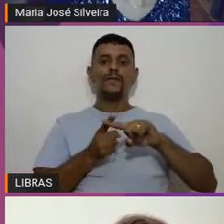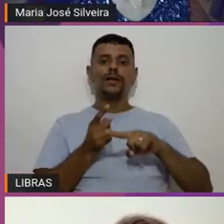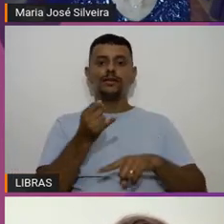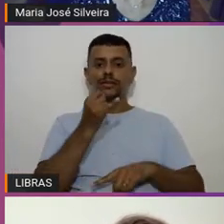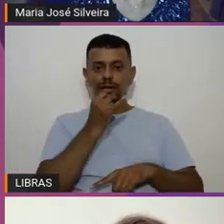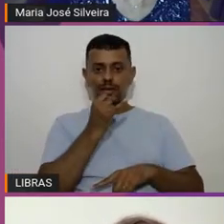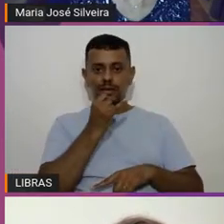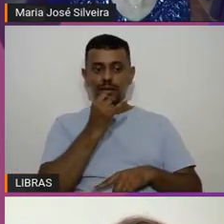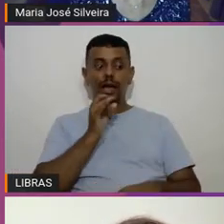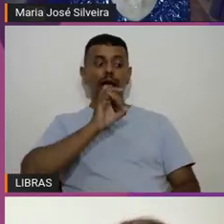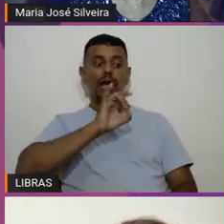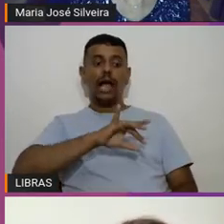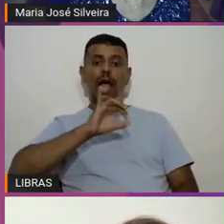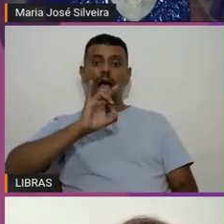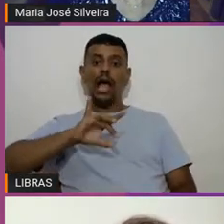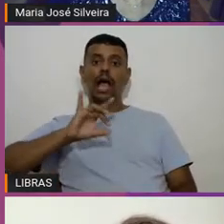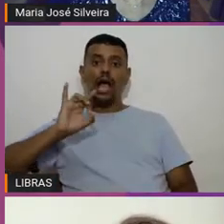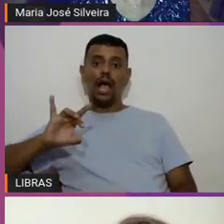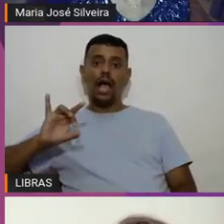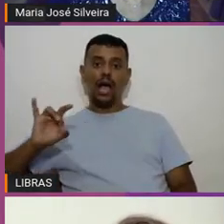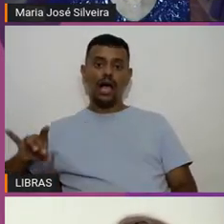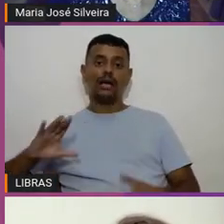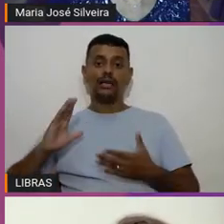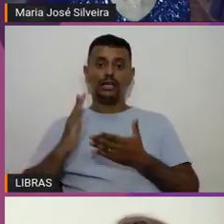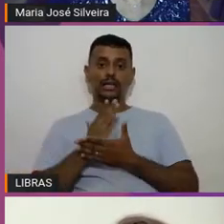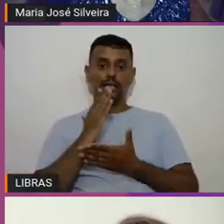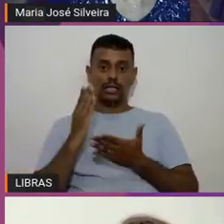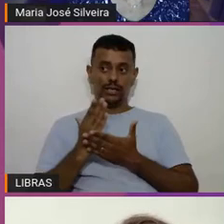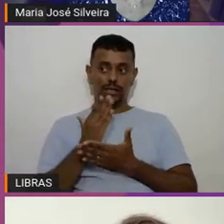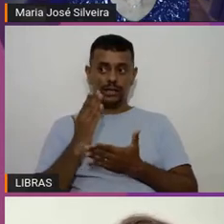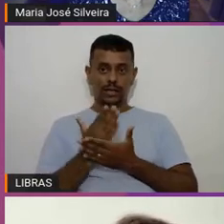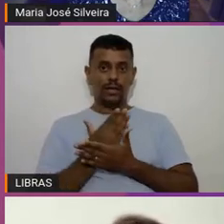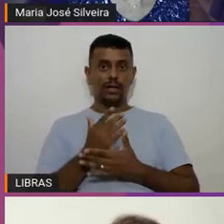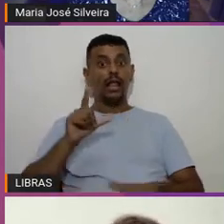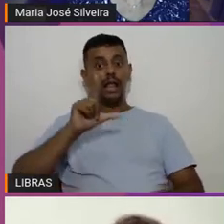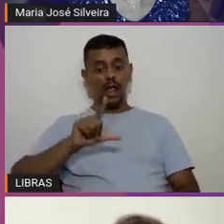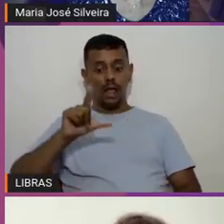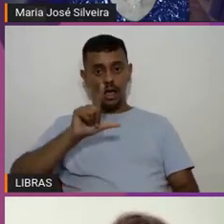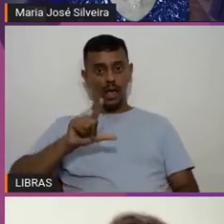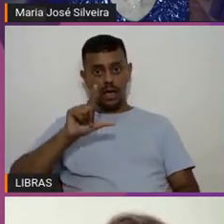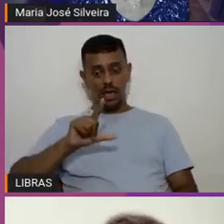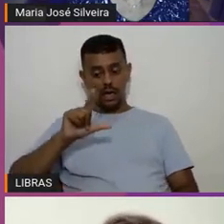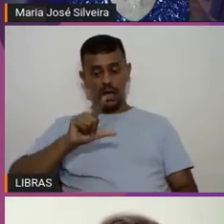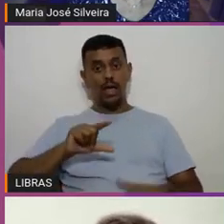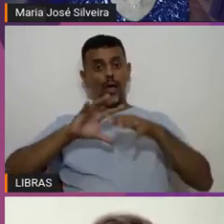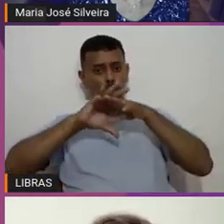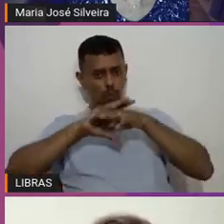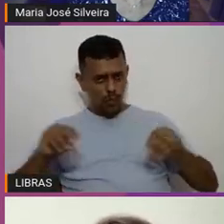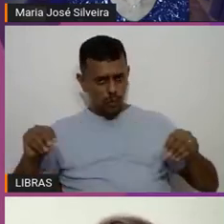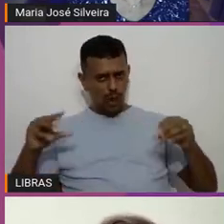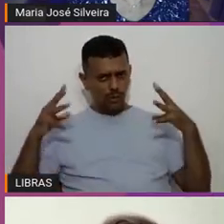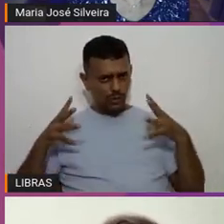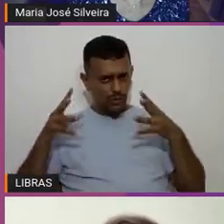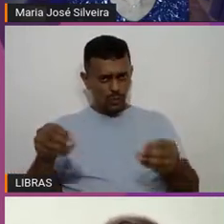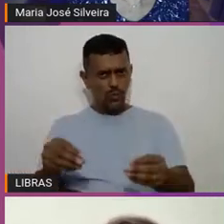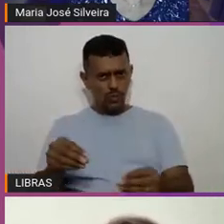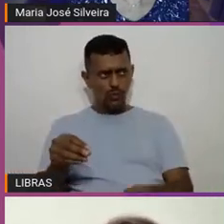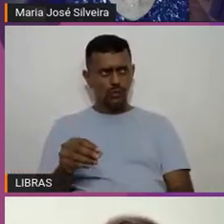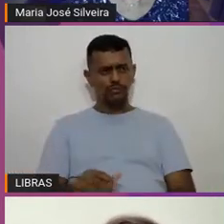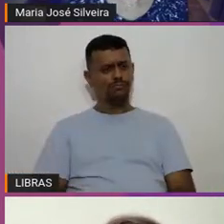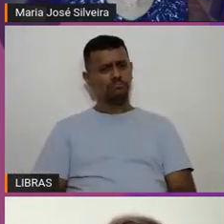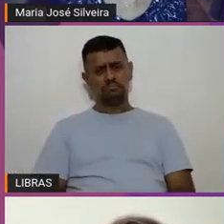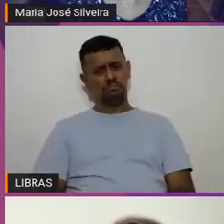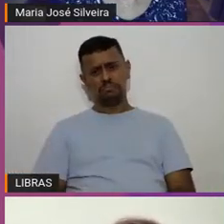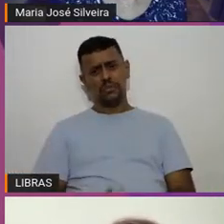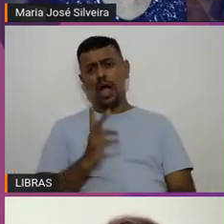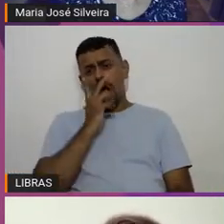depois de cada livro alguém mencionou que a literatura cura tudo eu não diria que a literatura cura tudo